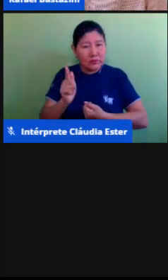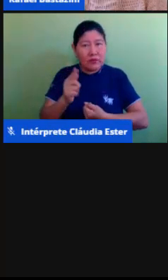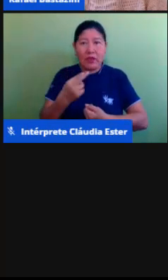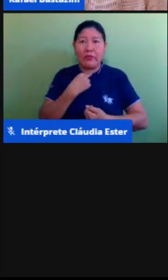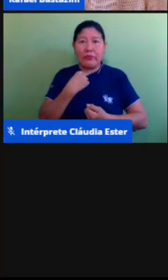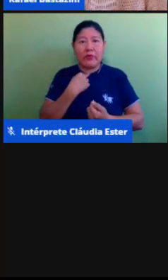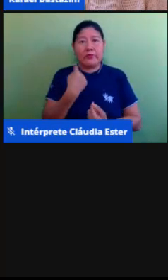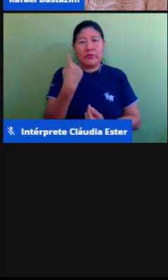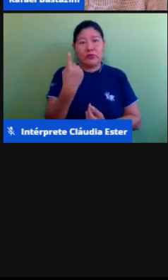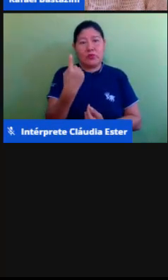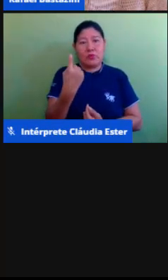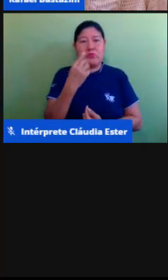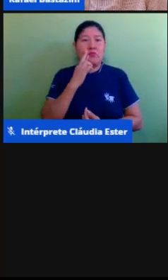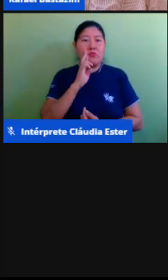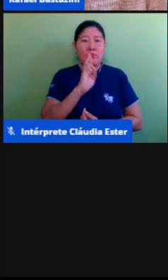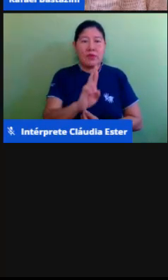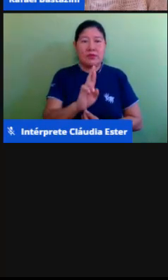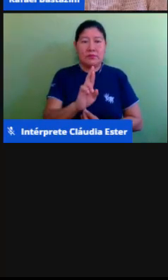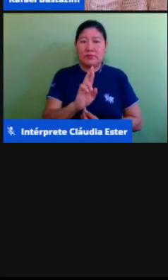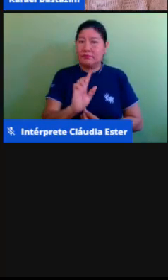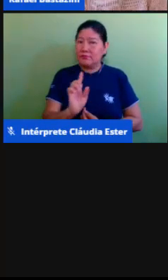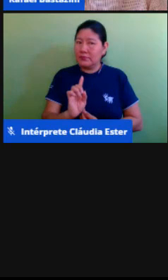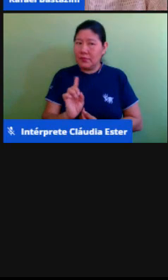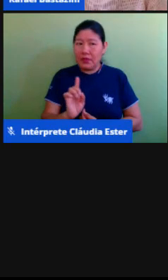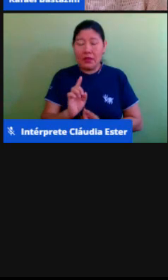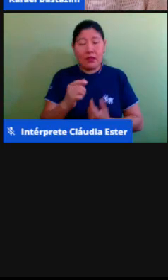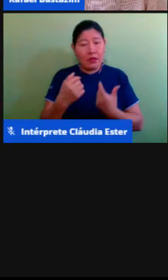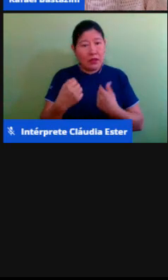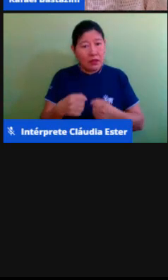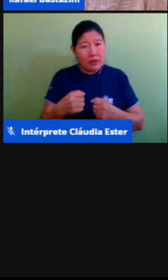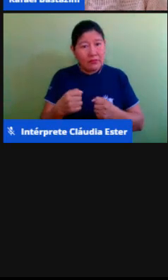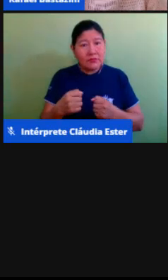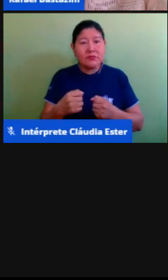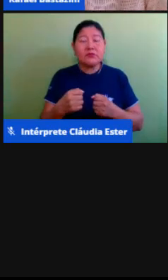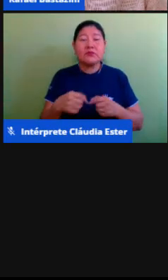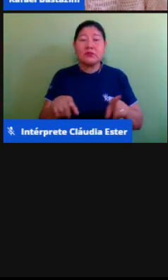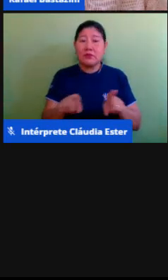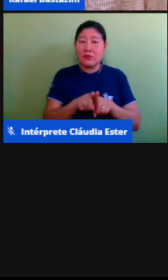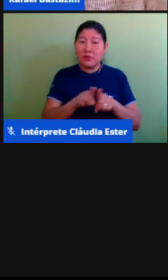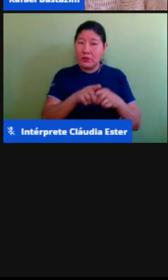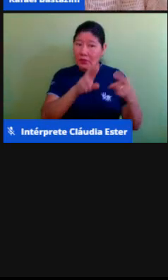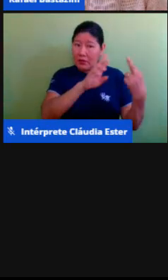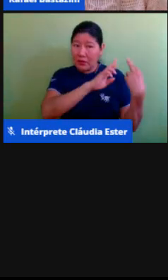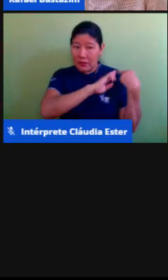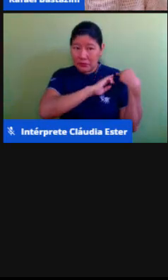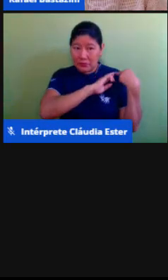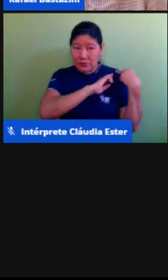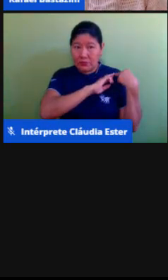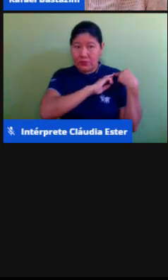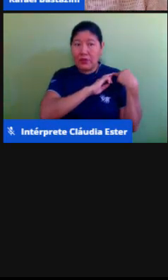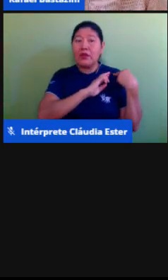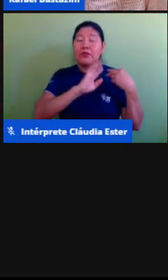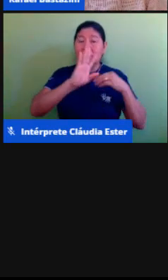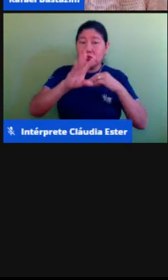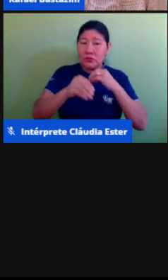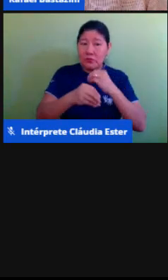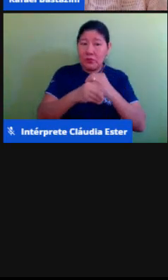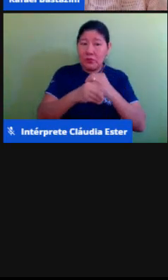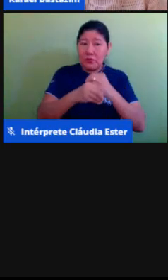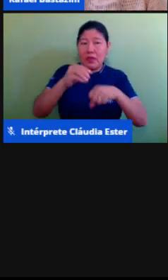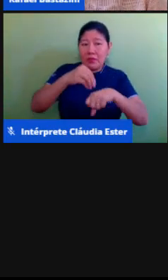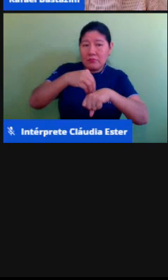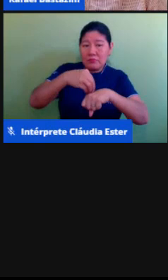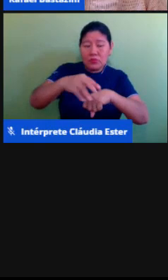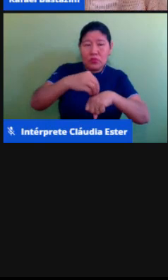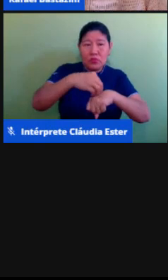nesse nível com os nossos alunos. A gente tem o dever, né, inclusive, de aumentar a complexidade,